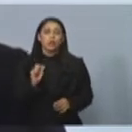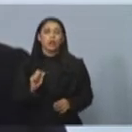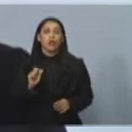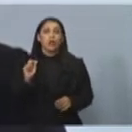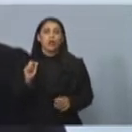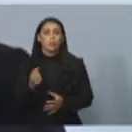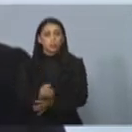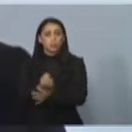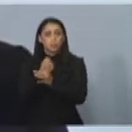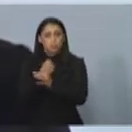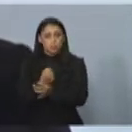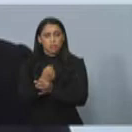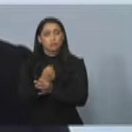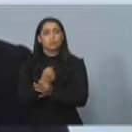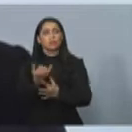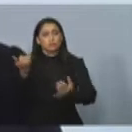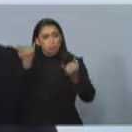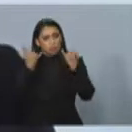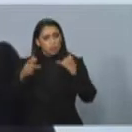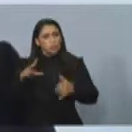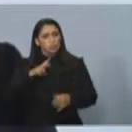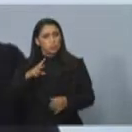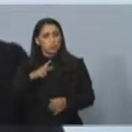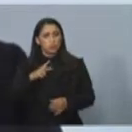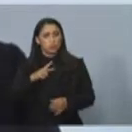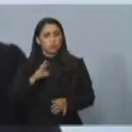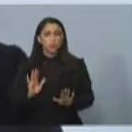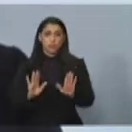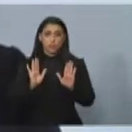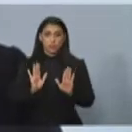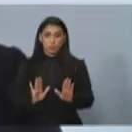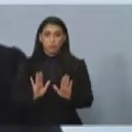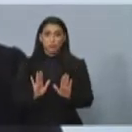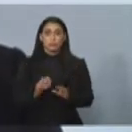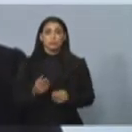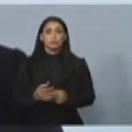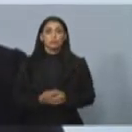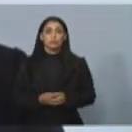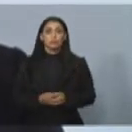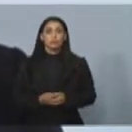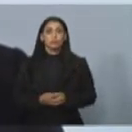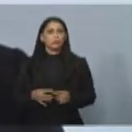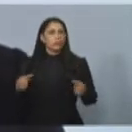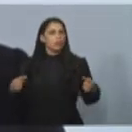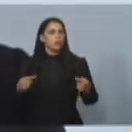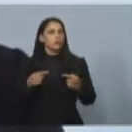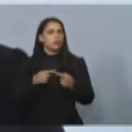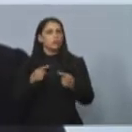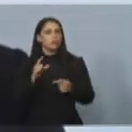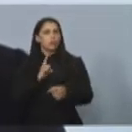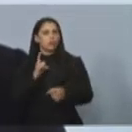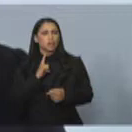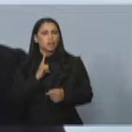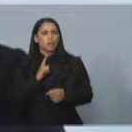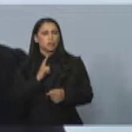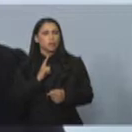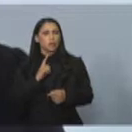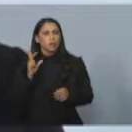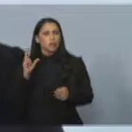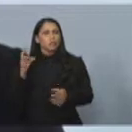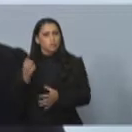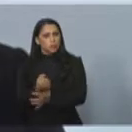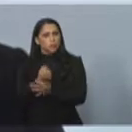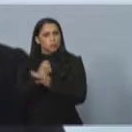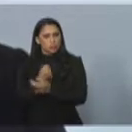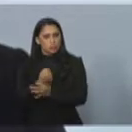da Constituição Federal. A existência de salvaguardas procedimentais, em conformidade com os princípios norteadores de proteção de dados